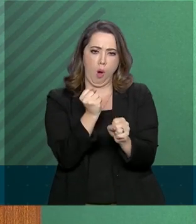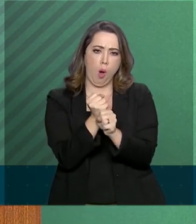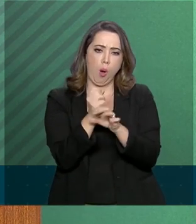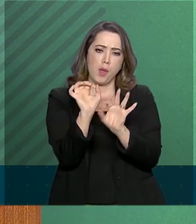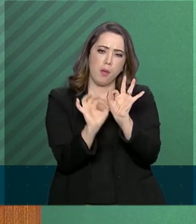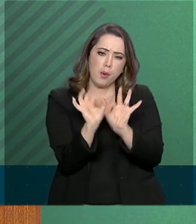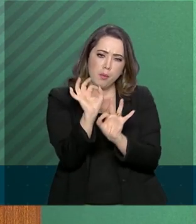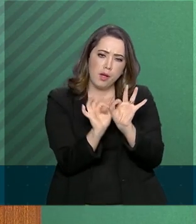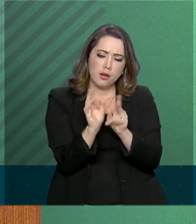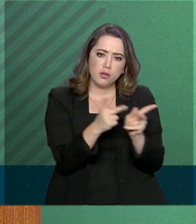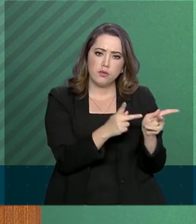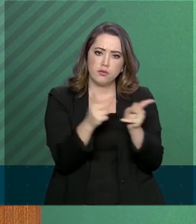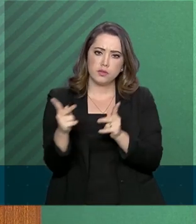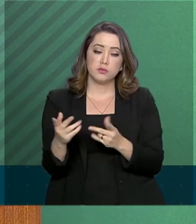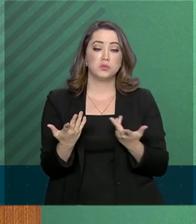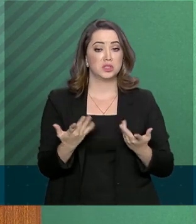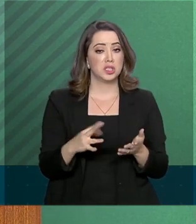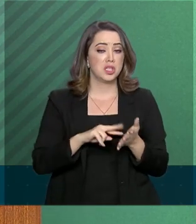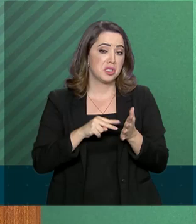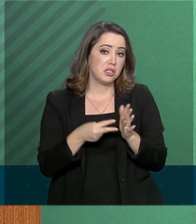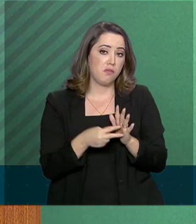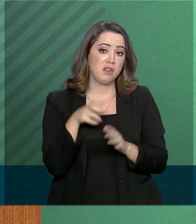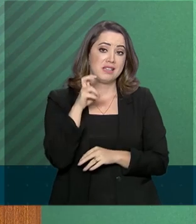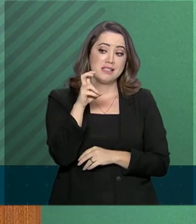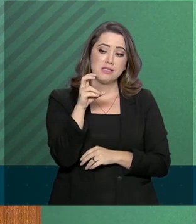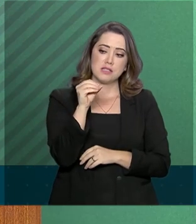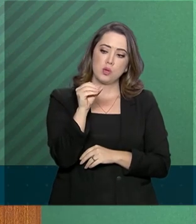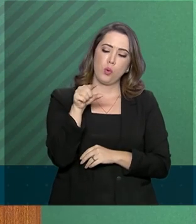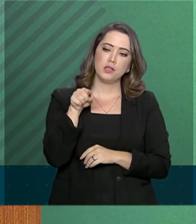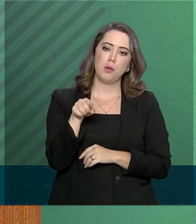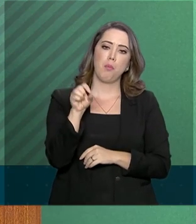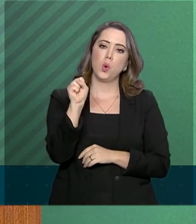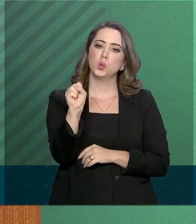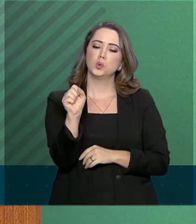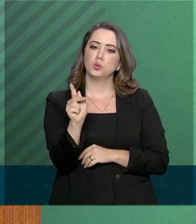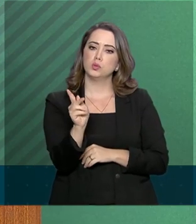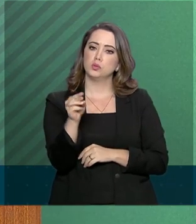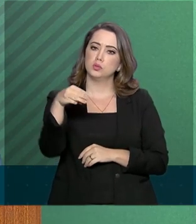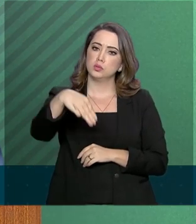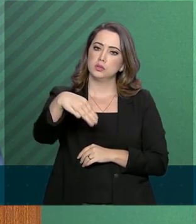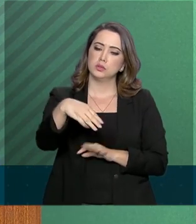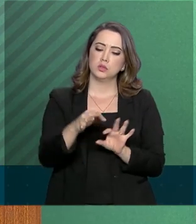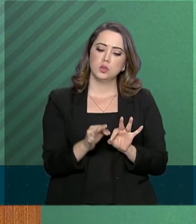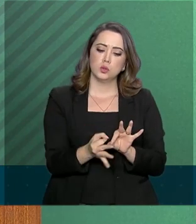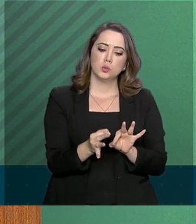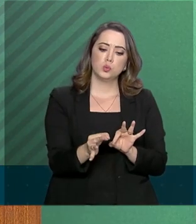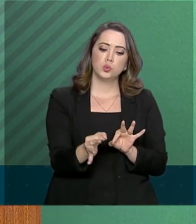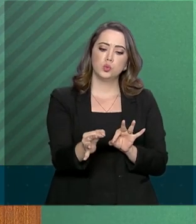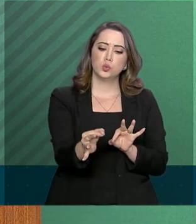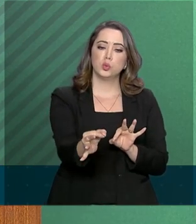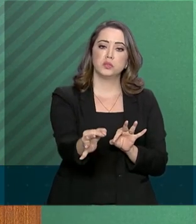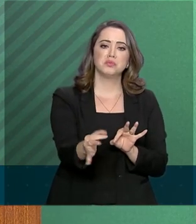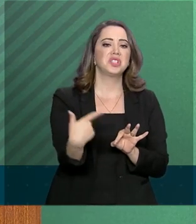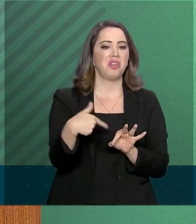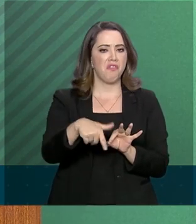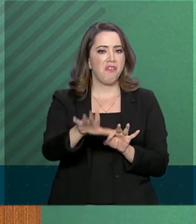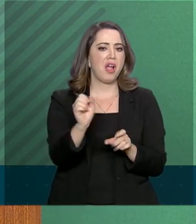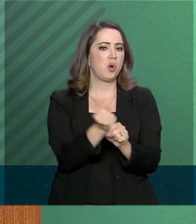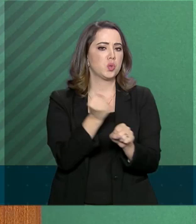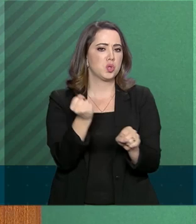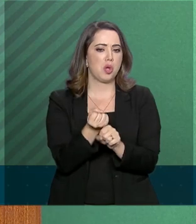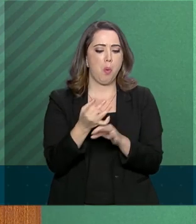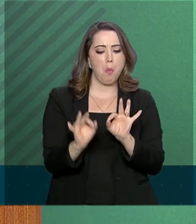de 50 aponta ponto 8 km e que avança em excelente ritmo